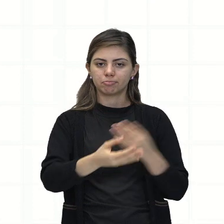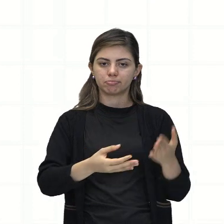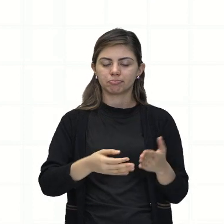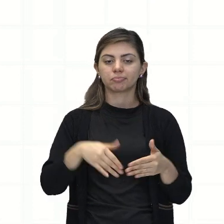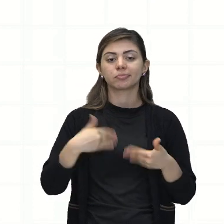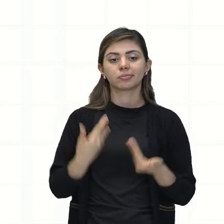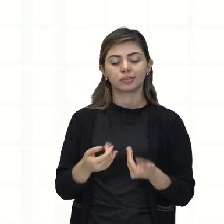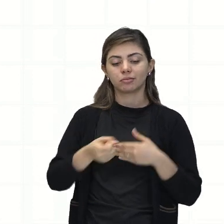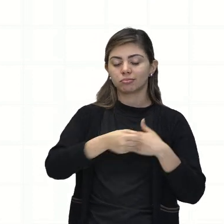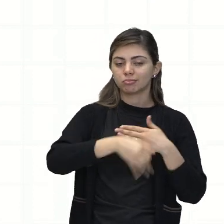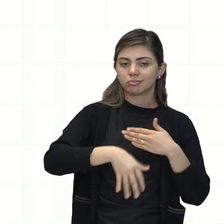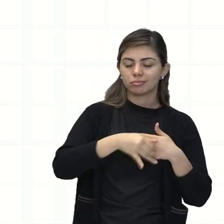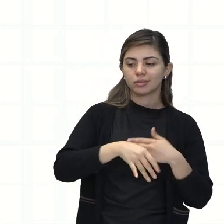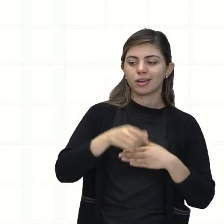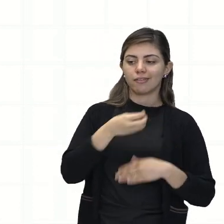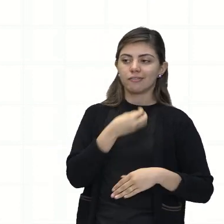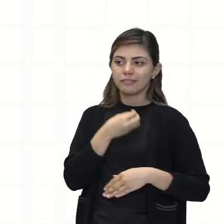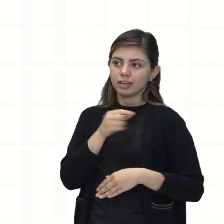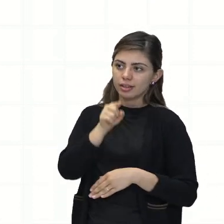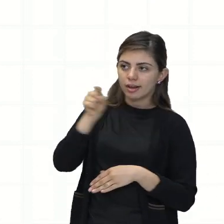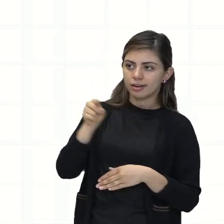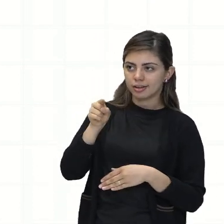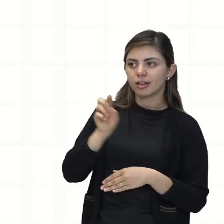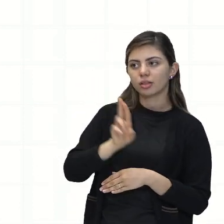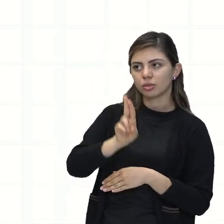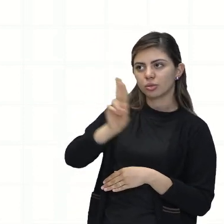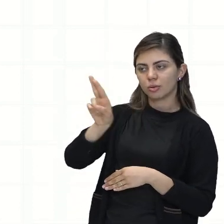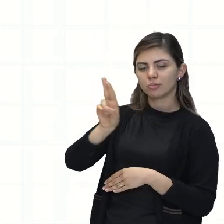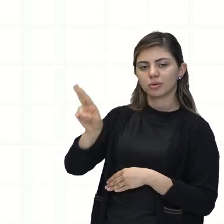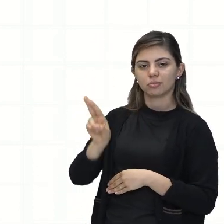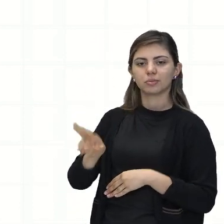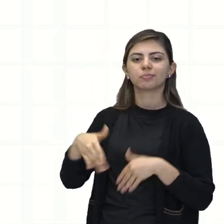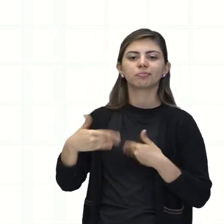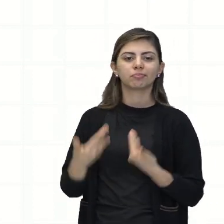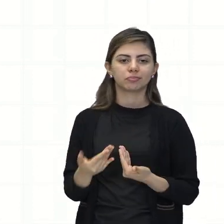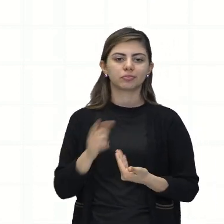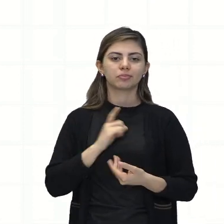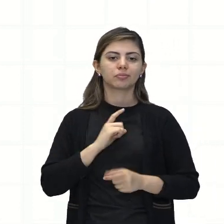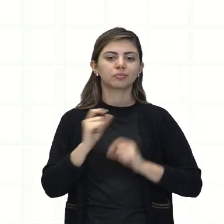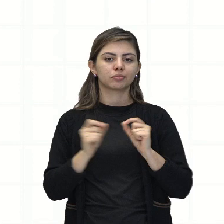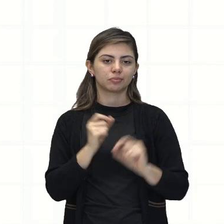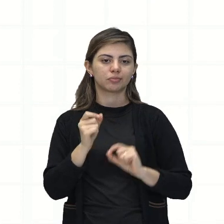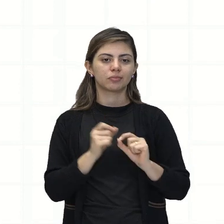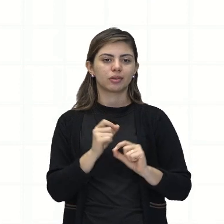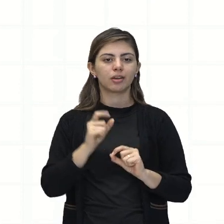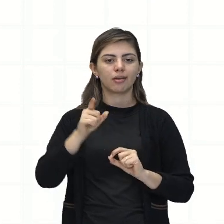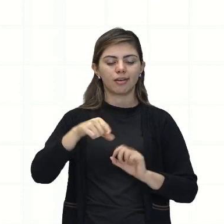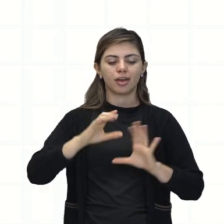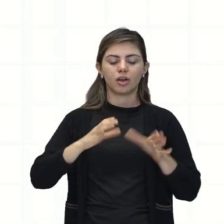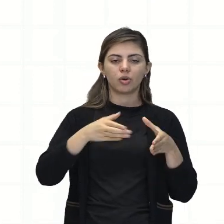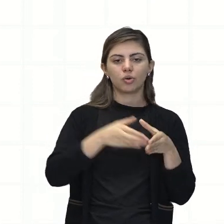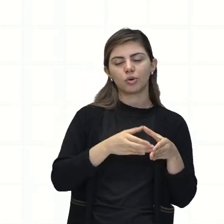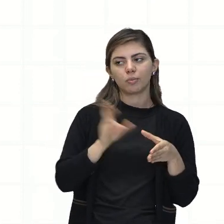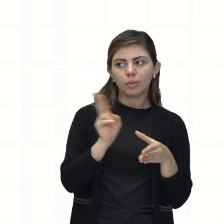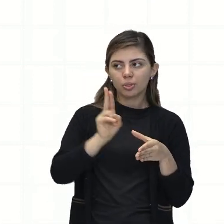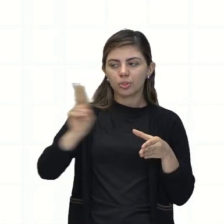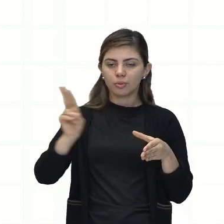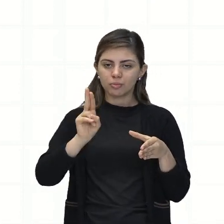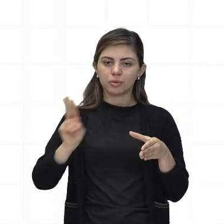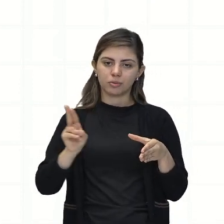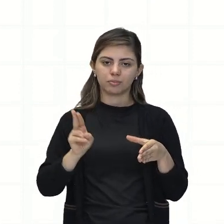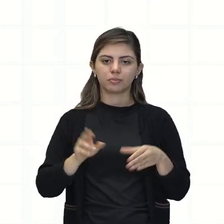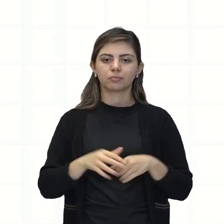dá nomes aos seres vivos. E aí isso é chamado de nomenclatura. Olha aí, mais